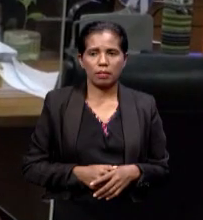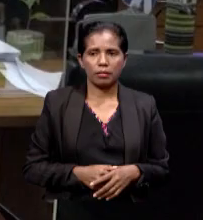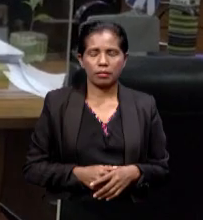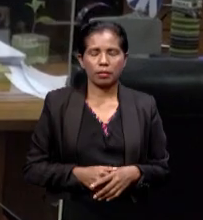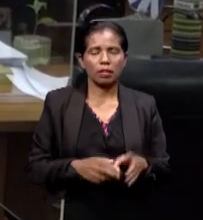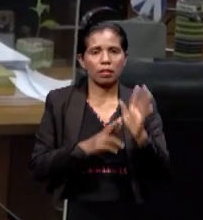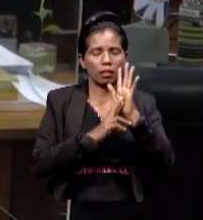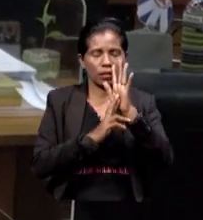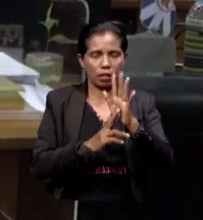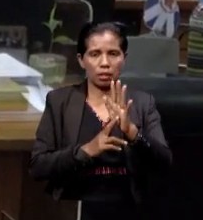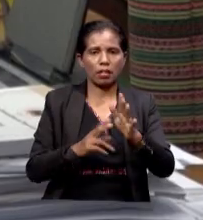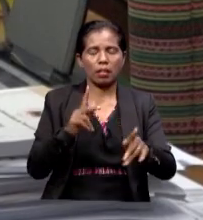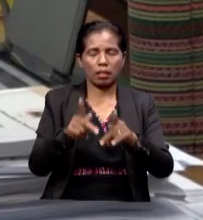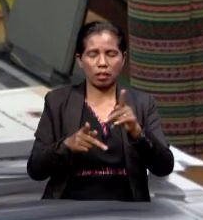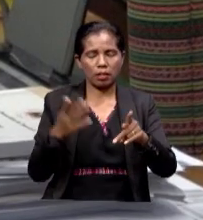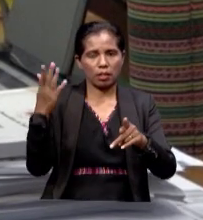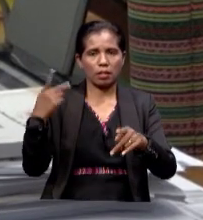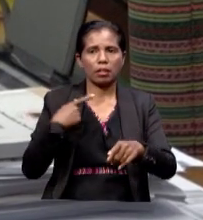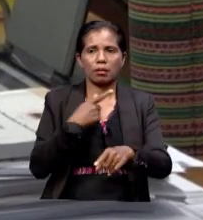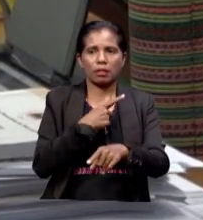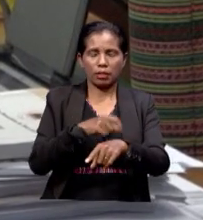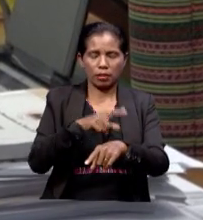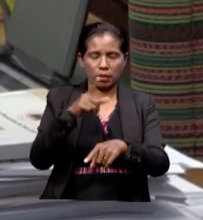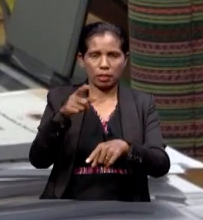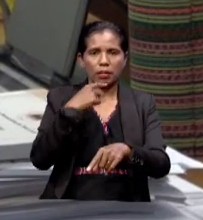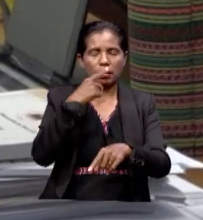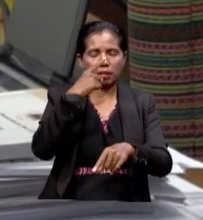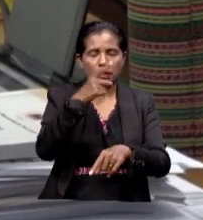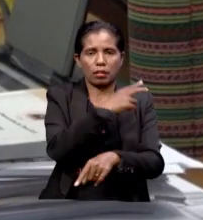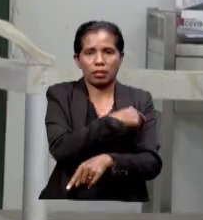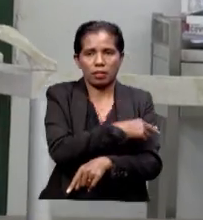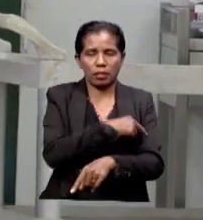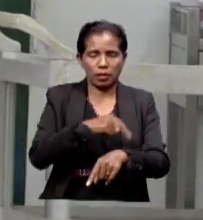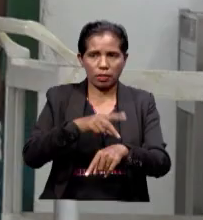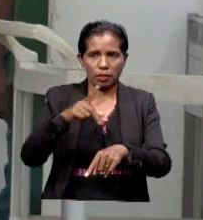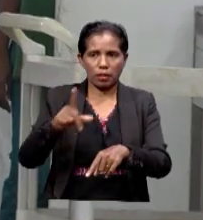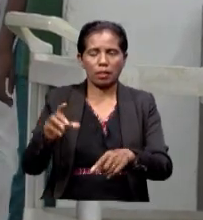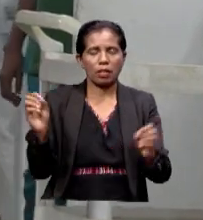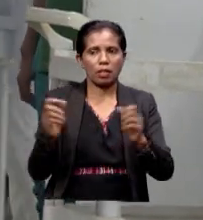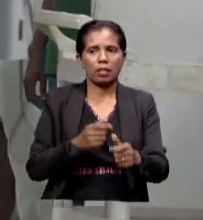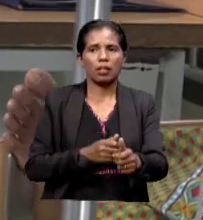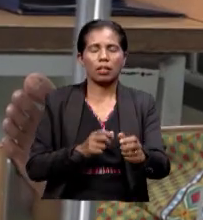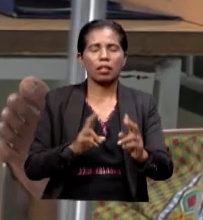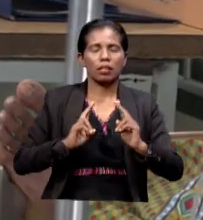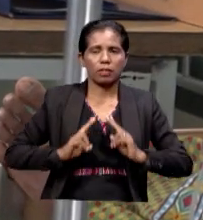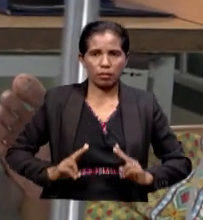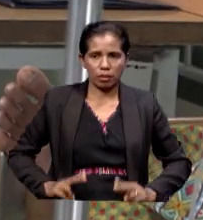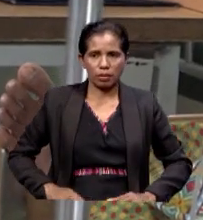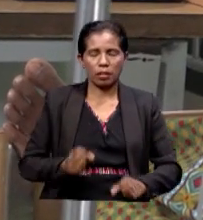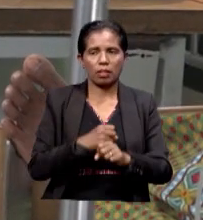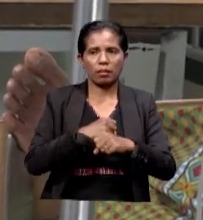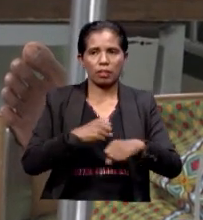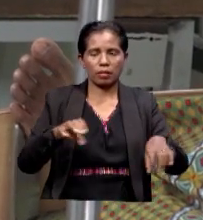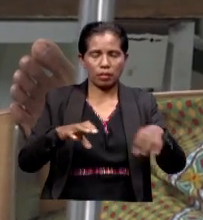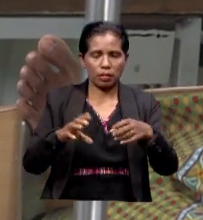Representante povo e Parlamento Nacional questiona serviço pessoal saúde Sira e Hospital Nacional Guido Valdares. La uniforme no médico geral halofali serviço